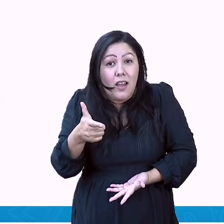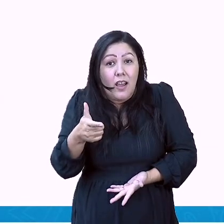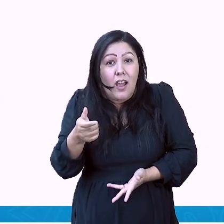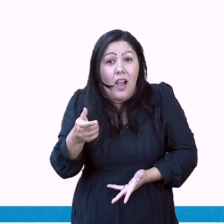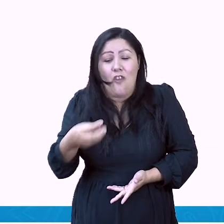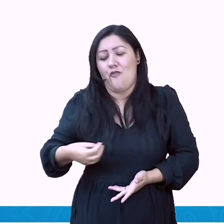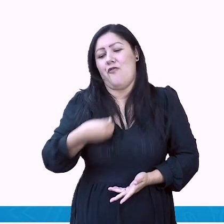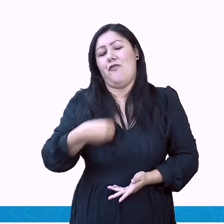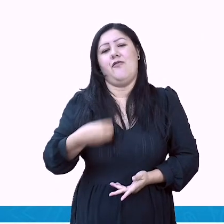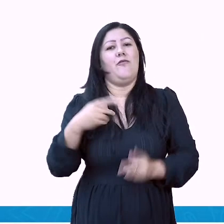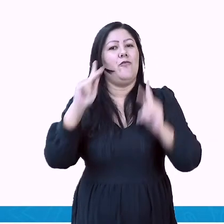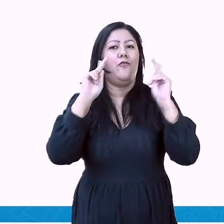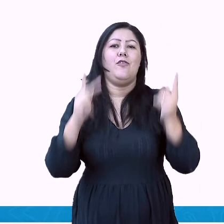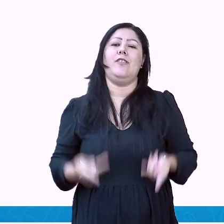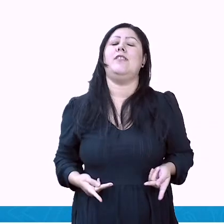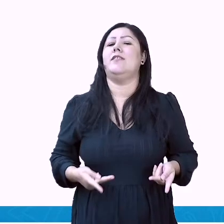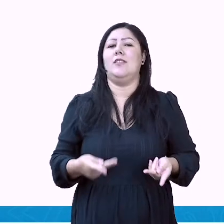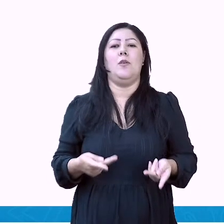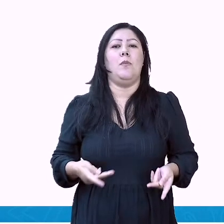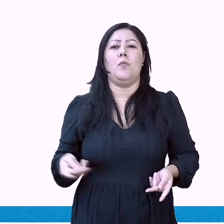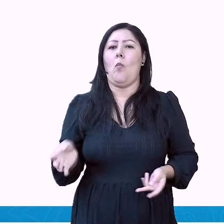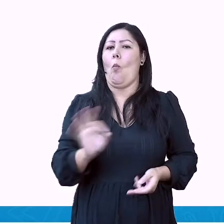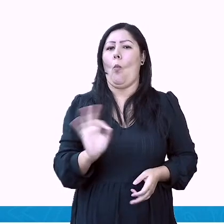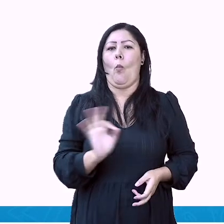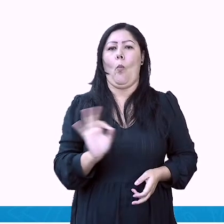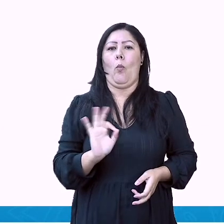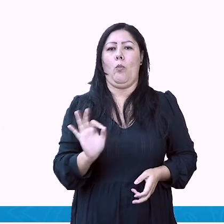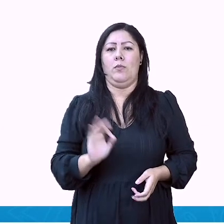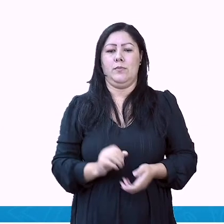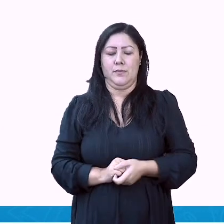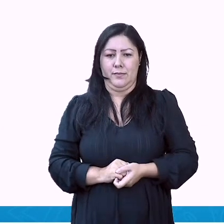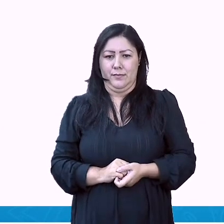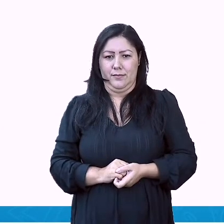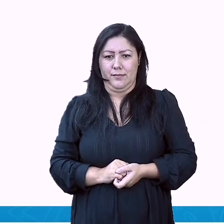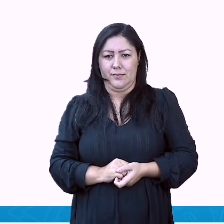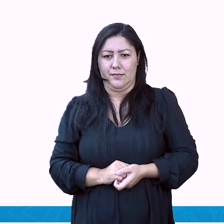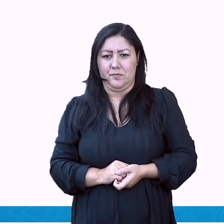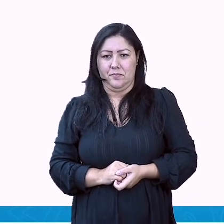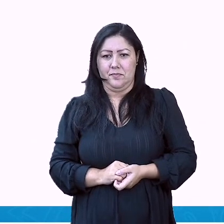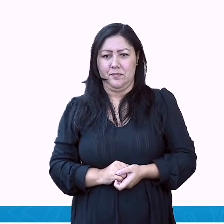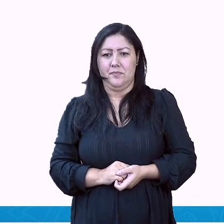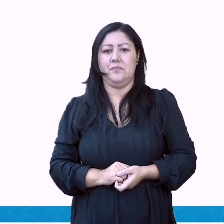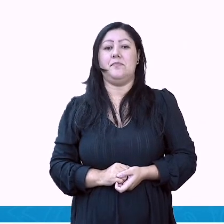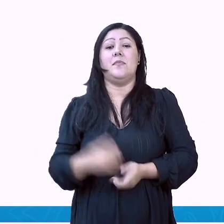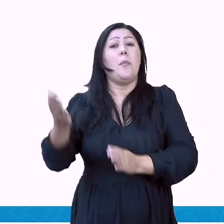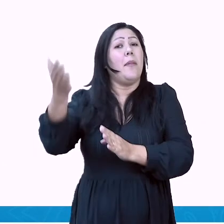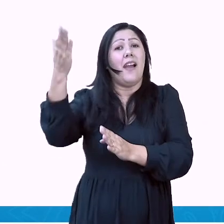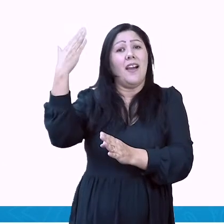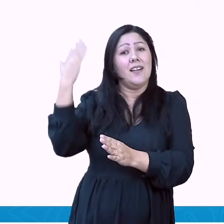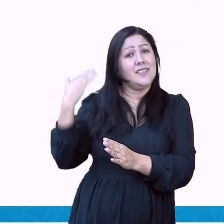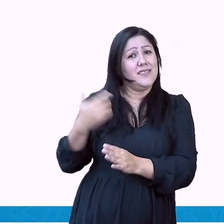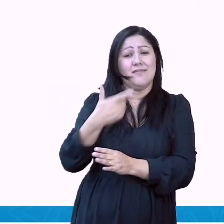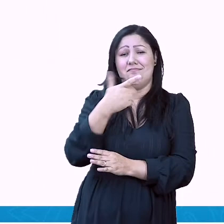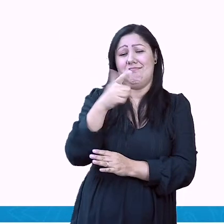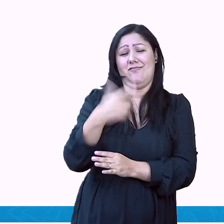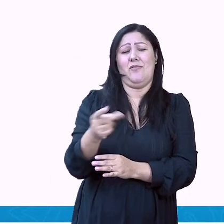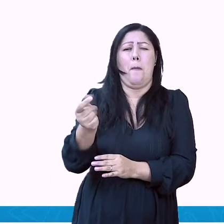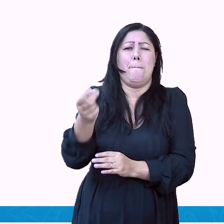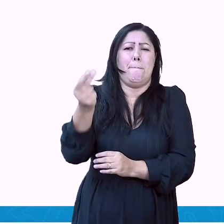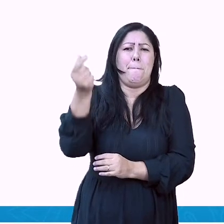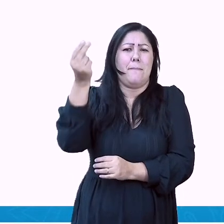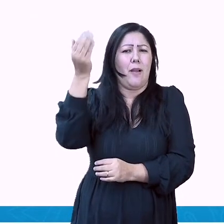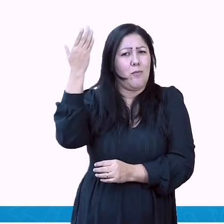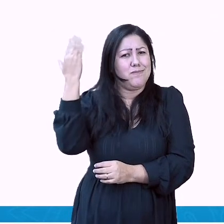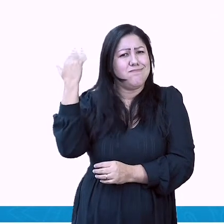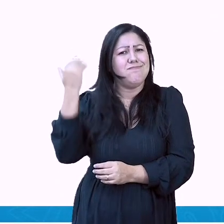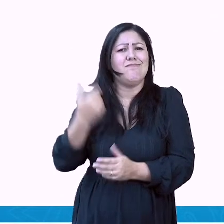voltar, tá? Aqui no início, essa camada ainda não tinha. Há bilhões de anos